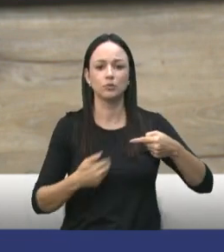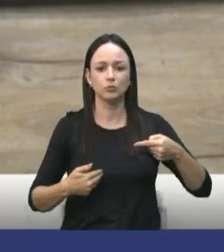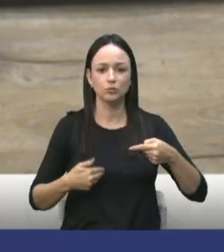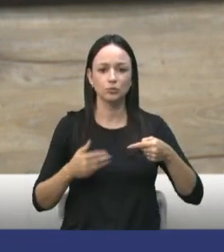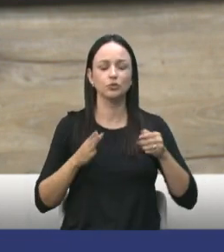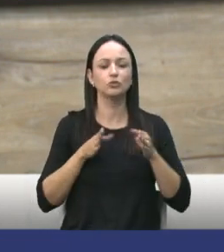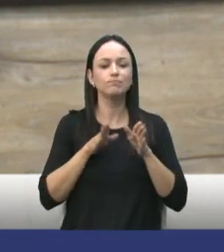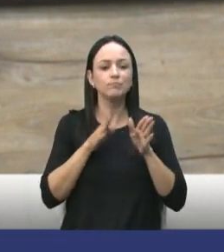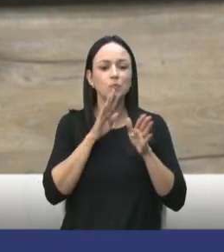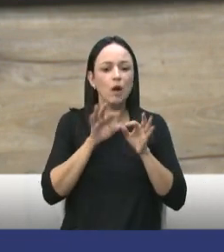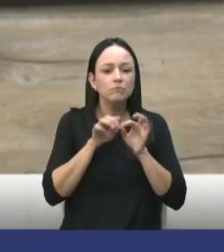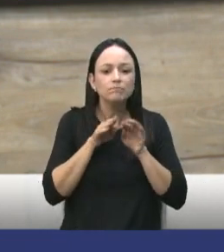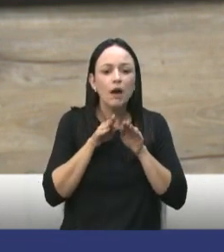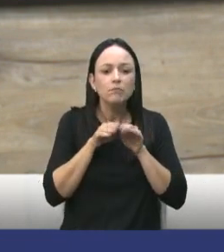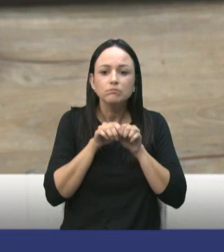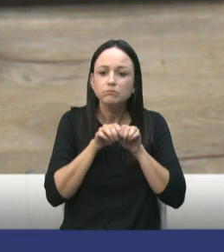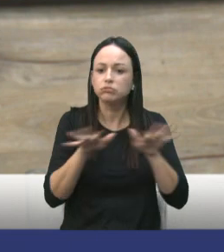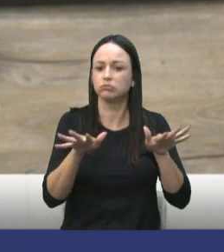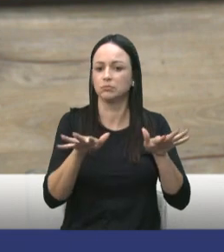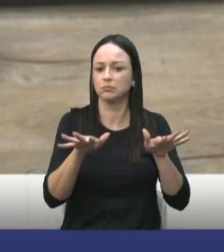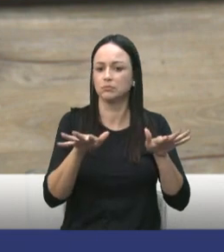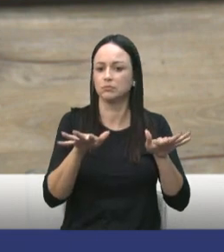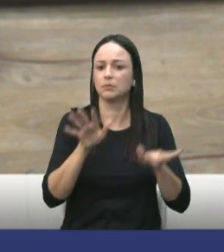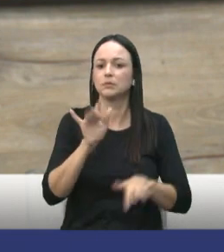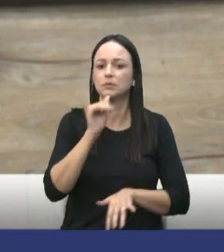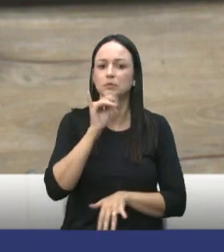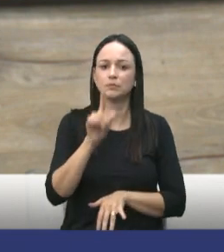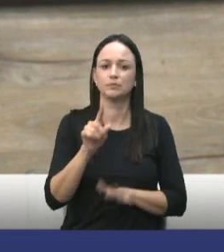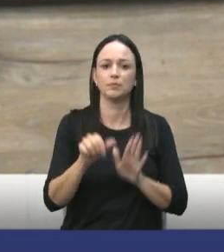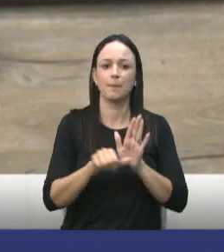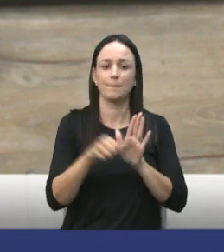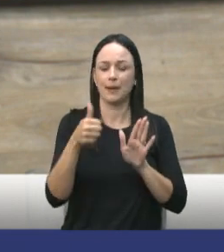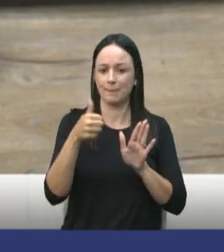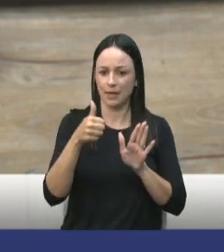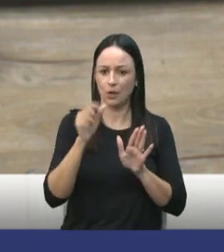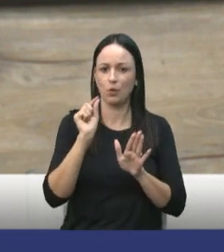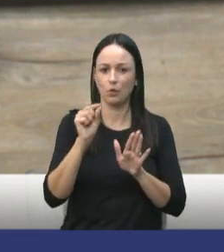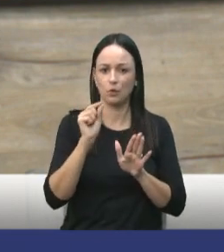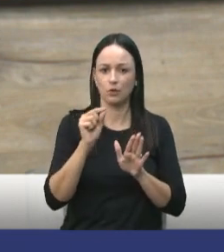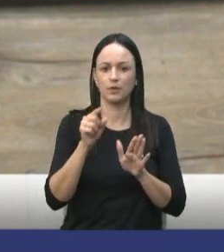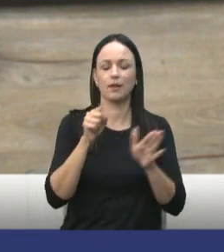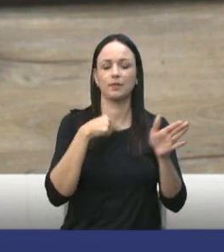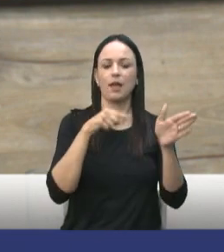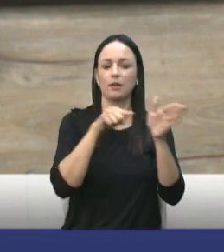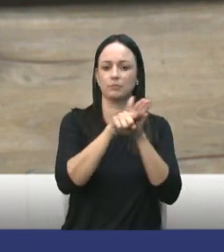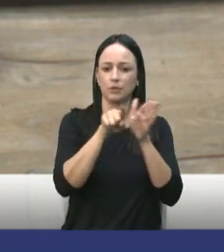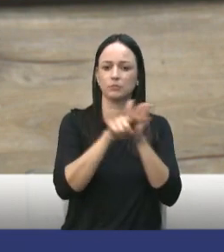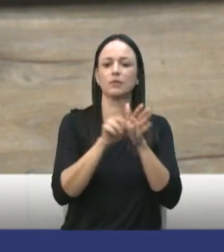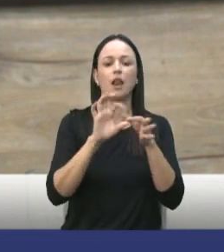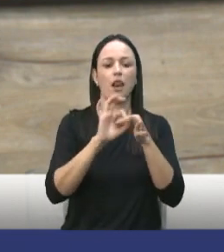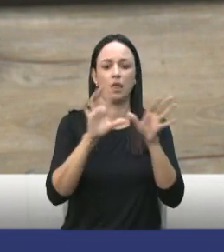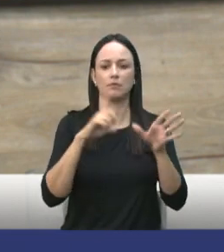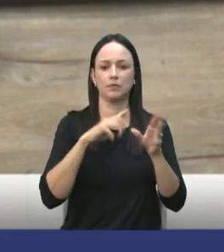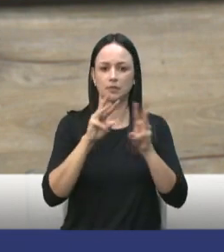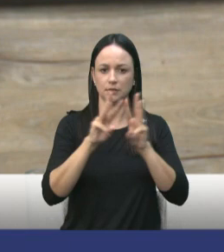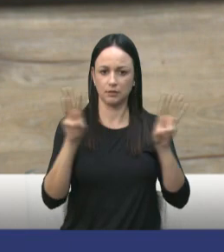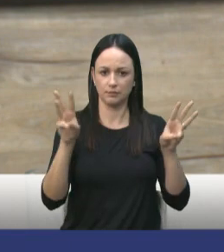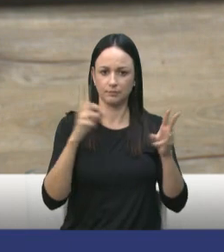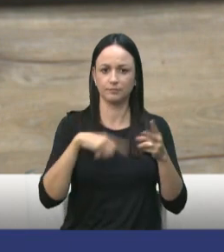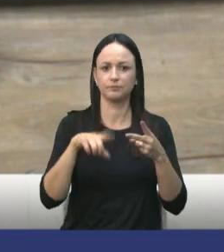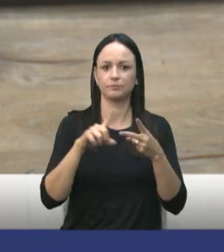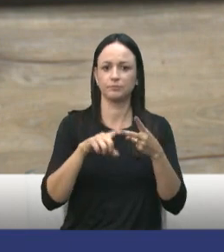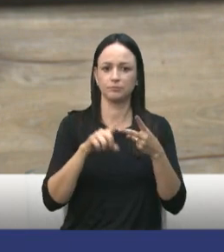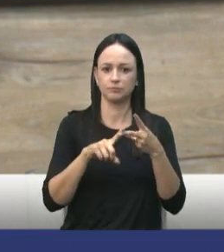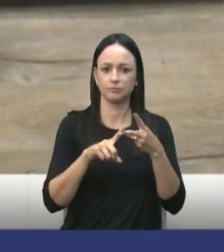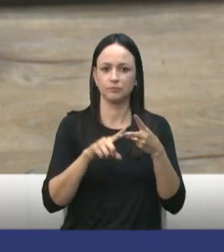pontas. Então, respondendo efetivamente, num primeiro momento, através desse questionamento que foi aberto. No segundo momento, a